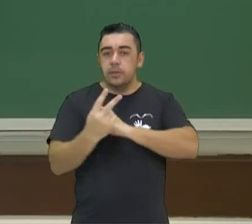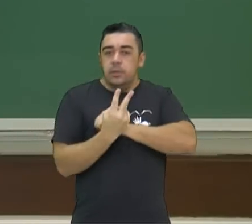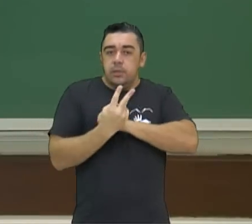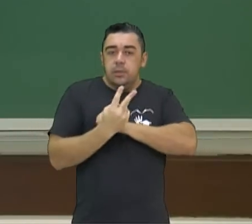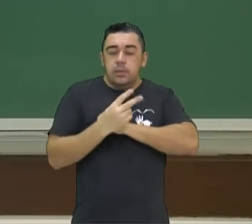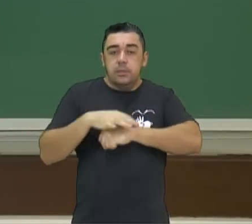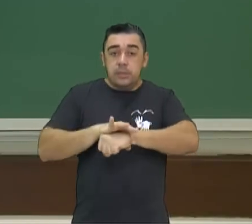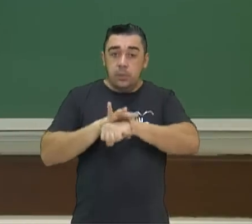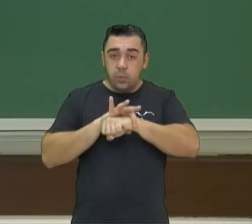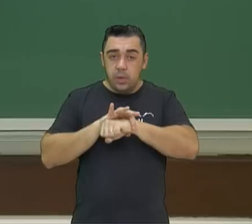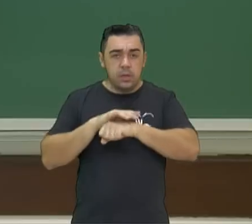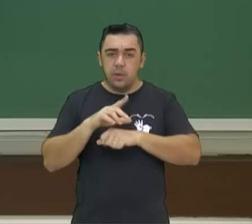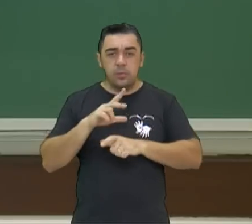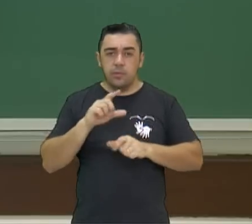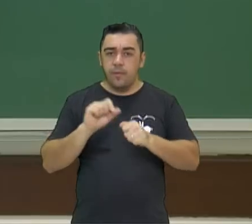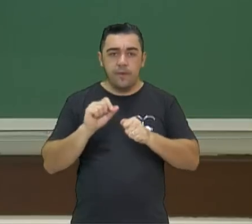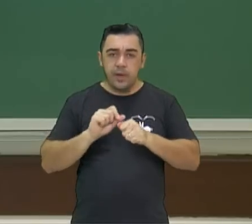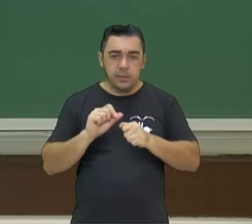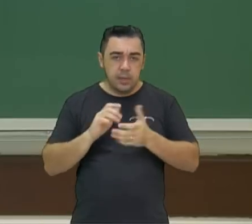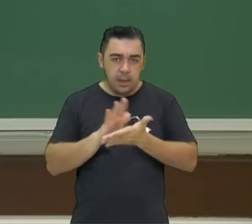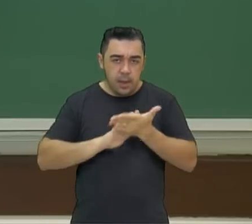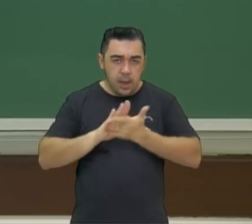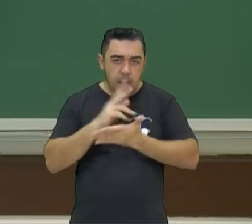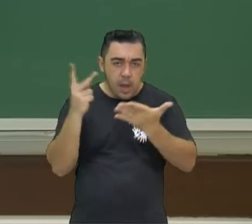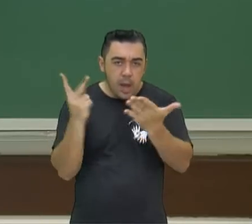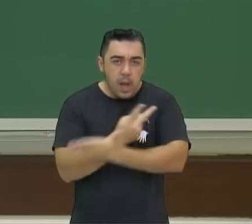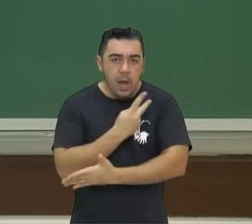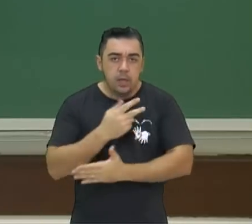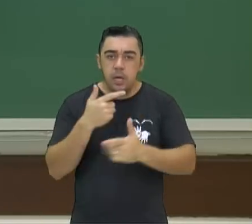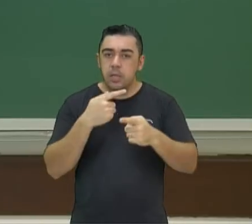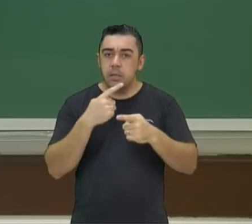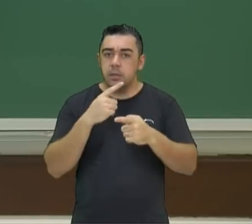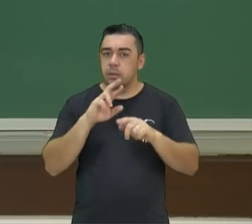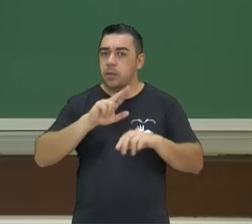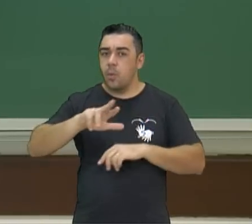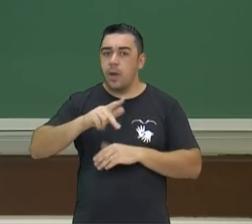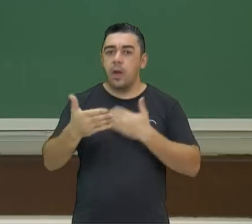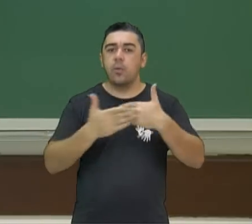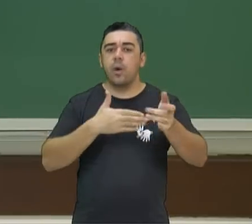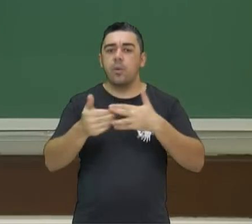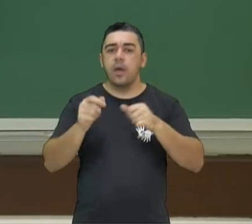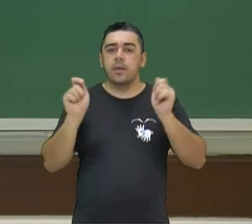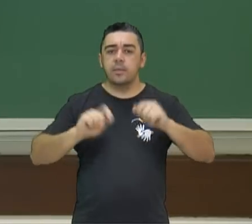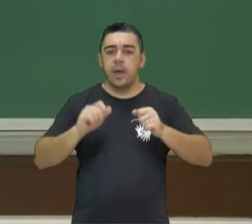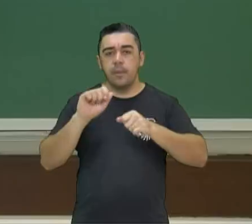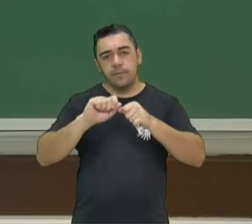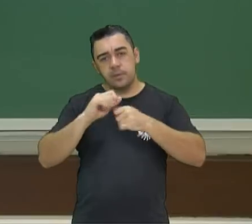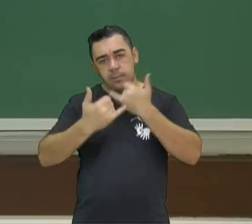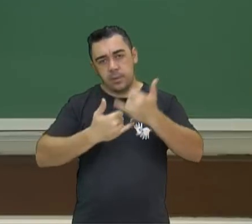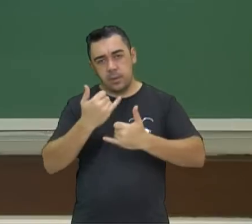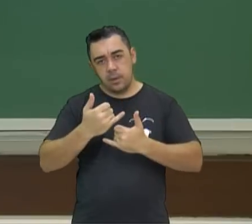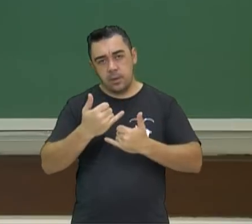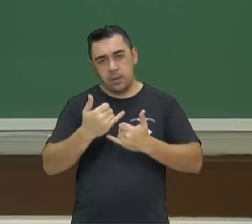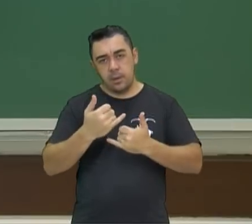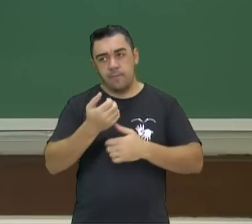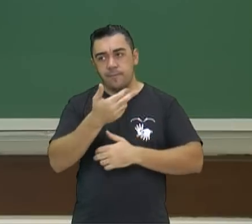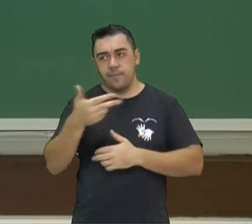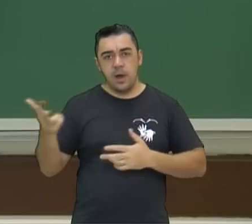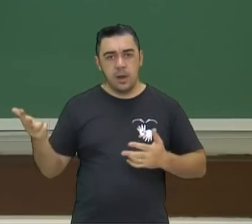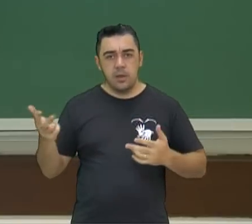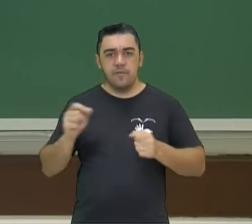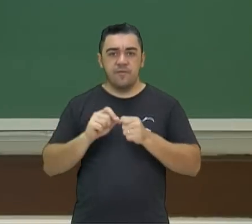vocês. Não cometam loucuras, né? Não é qualquer fita esticada que a gente pode caminhar, né? Muitos fazem